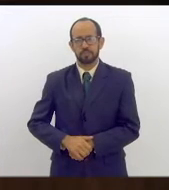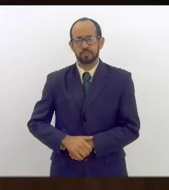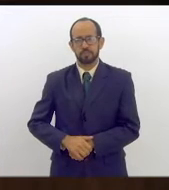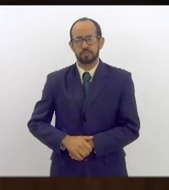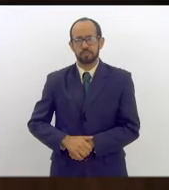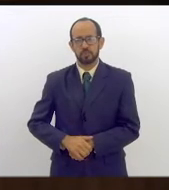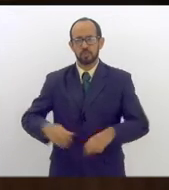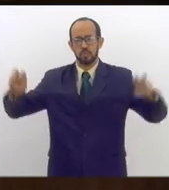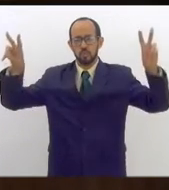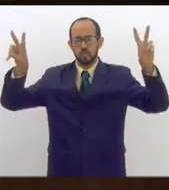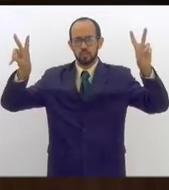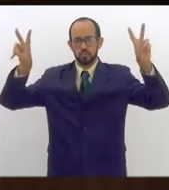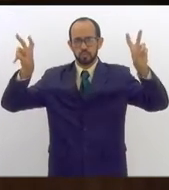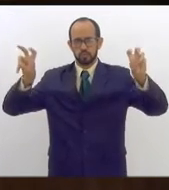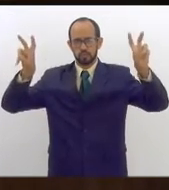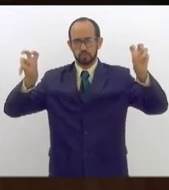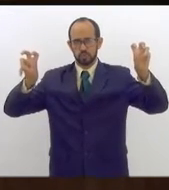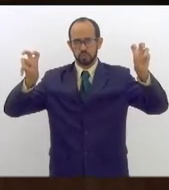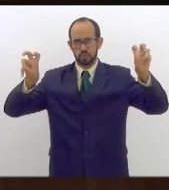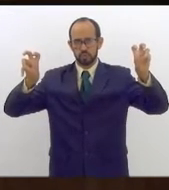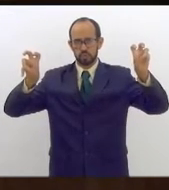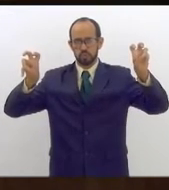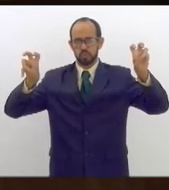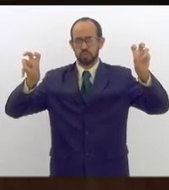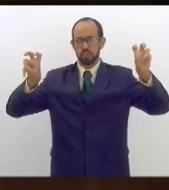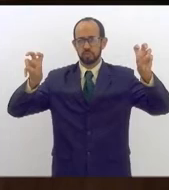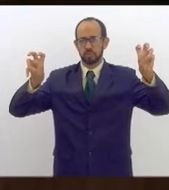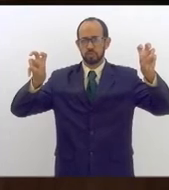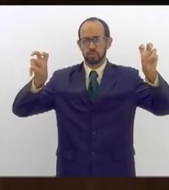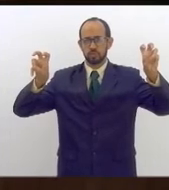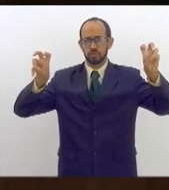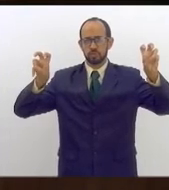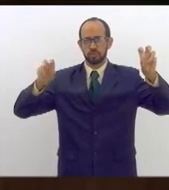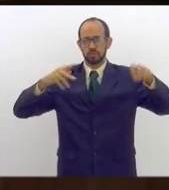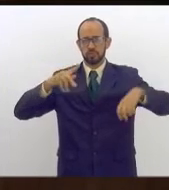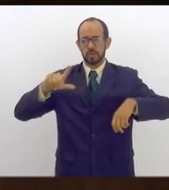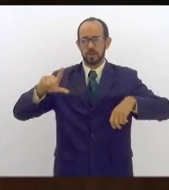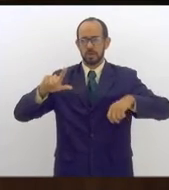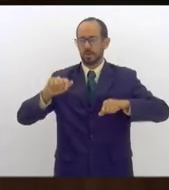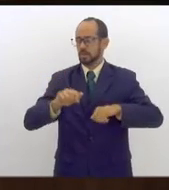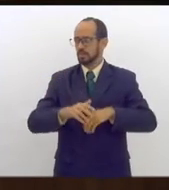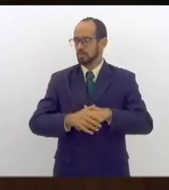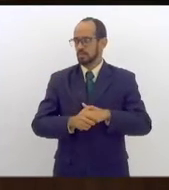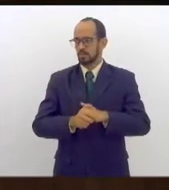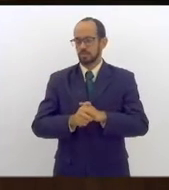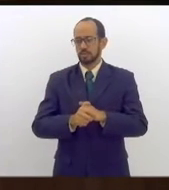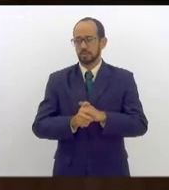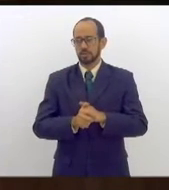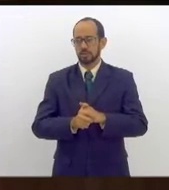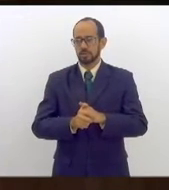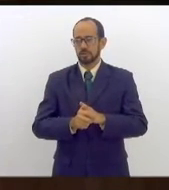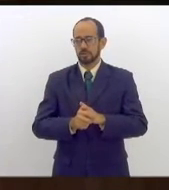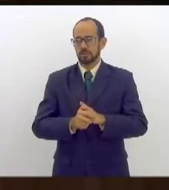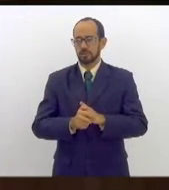O título, a ementa do projeto do deputado Eliomar Coelho,